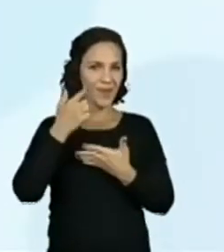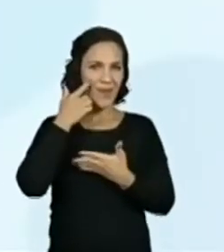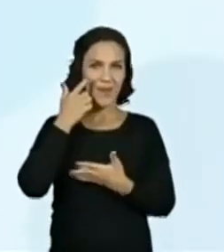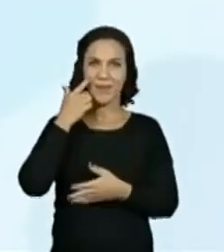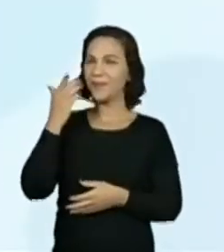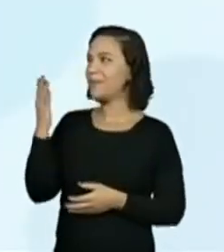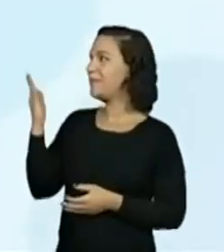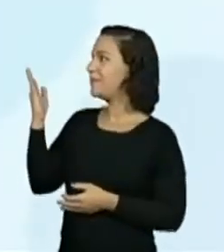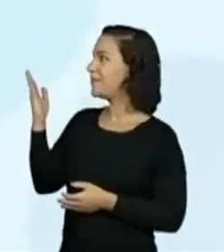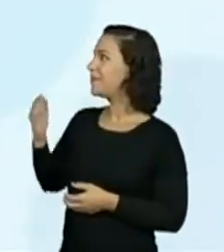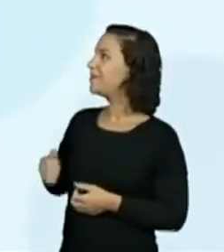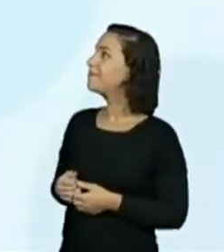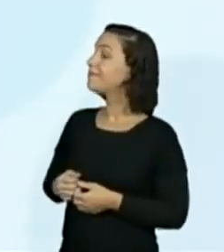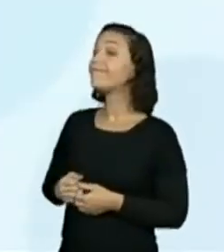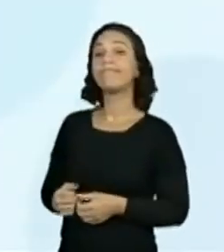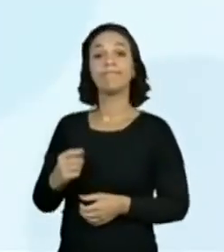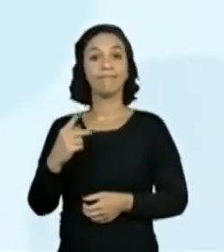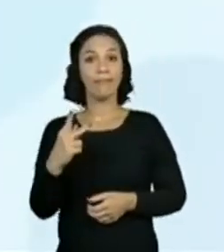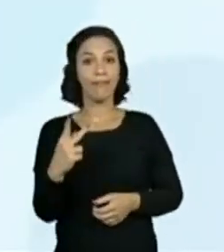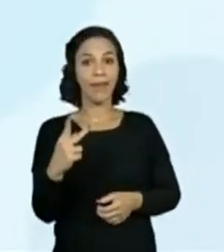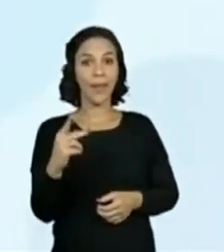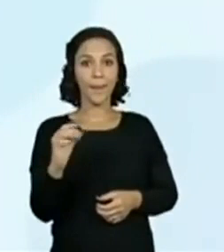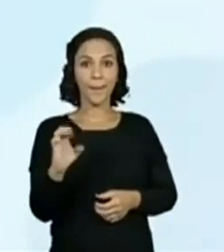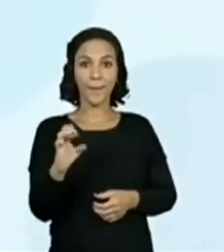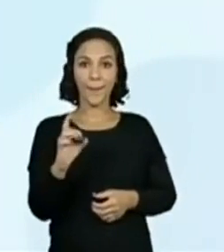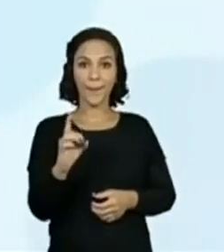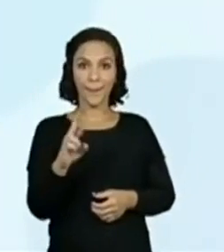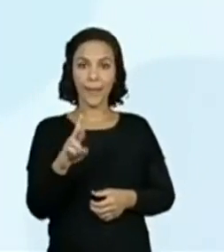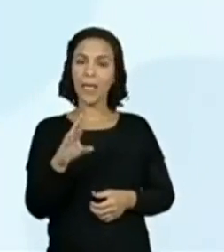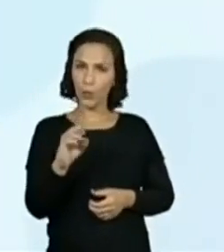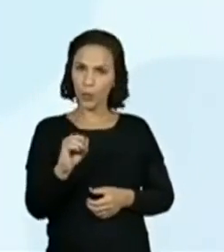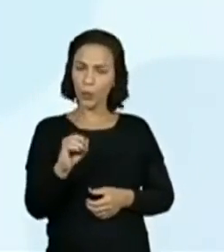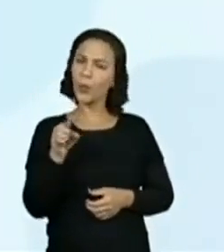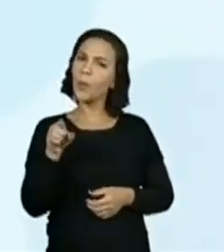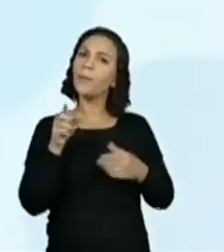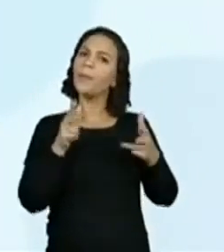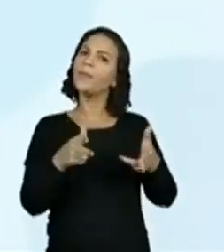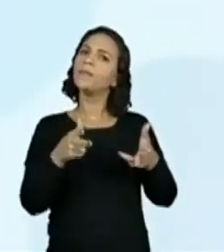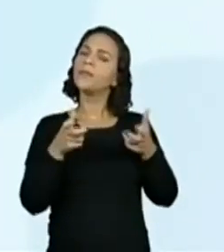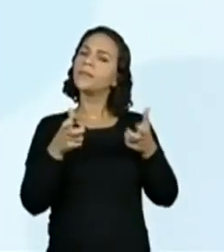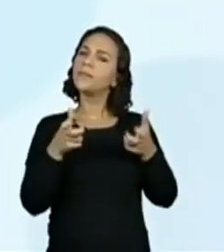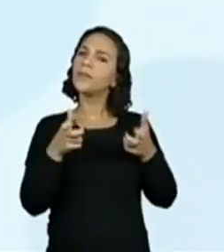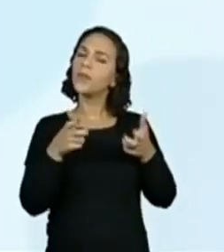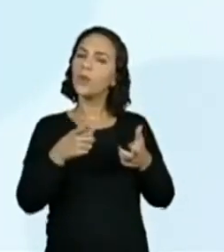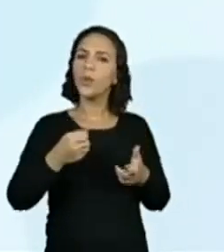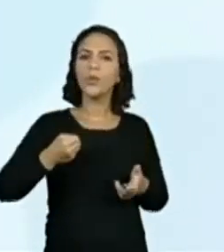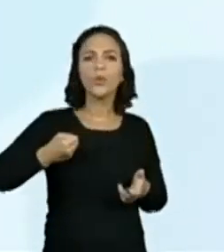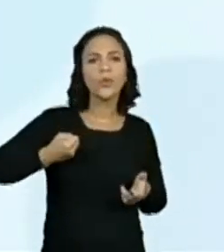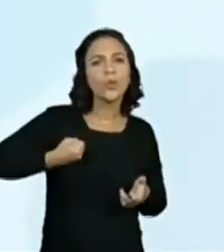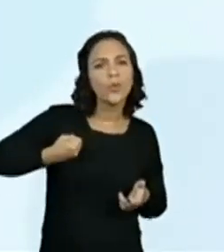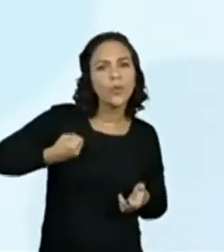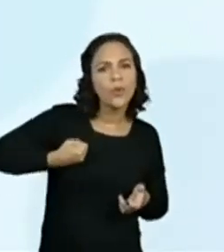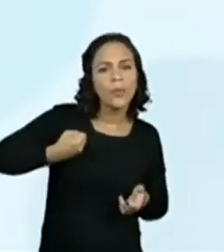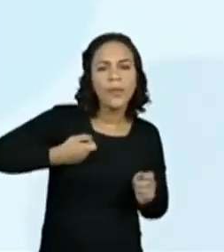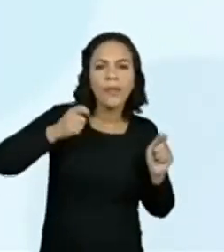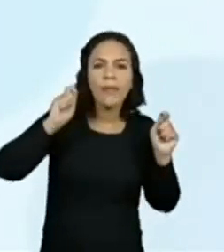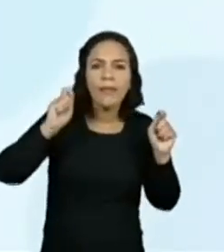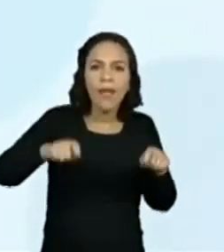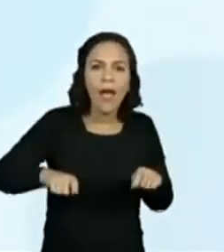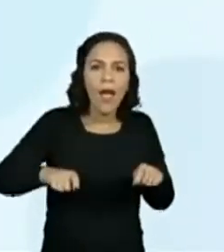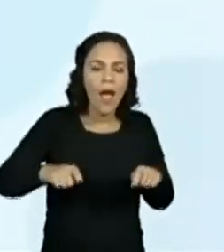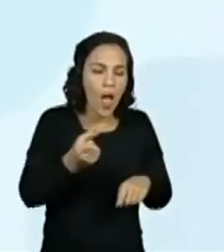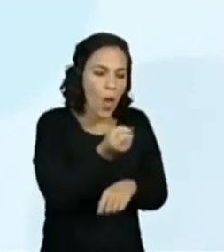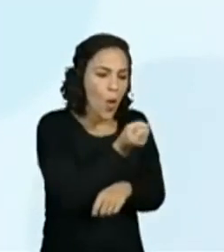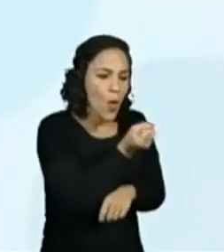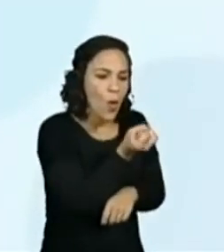aí um personagem, o Pedro. Pedro percebeu que os números servem para contar.